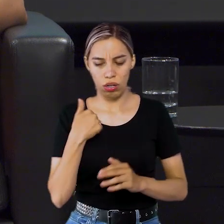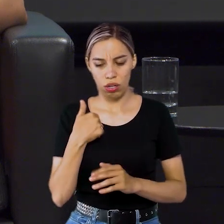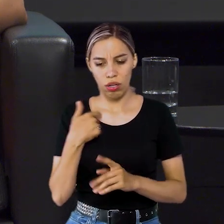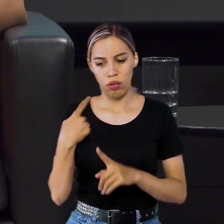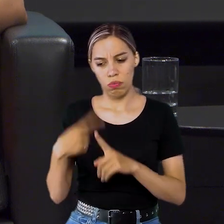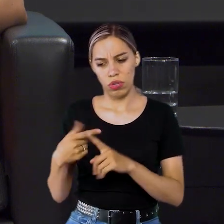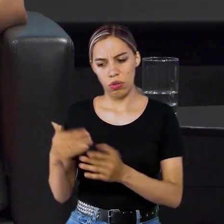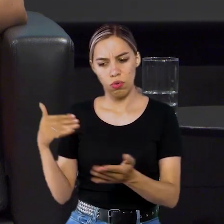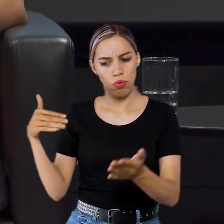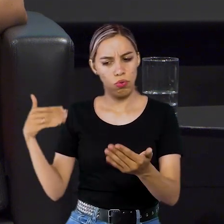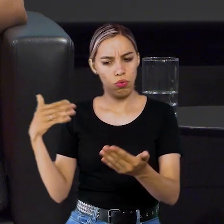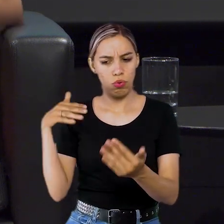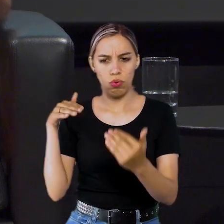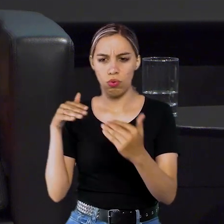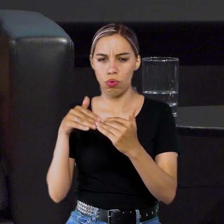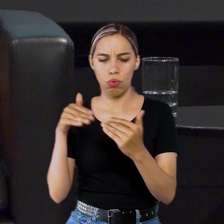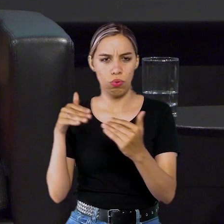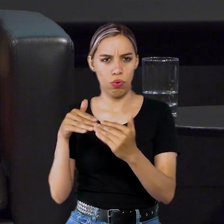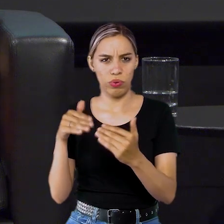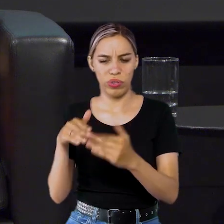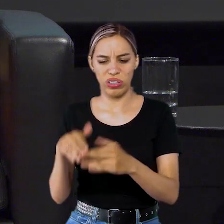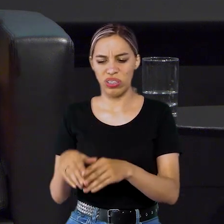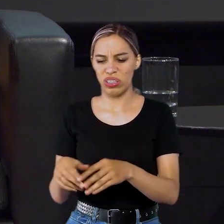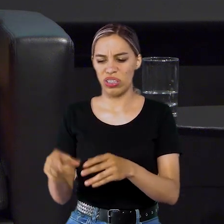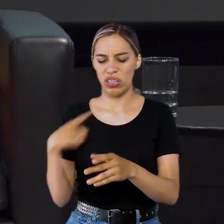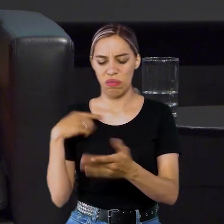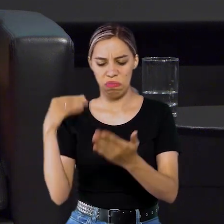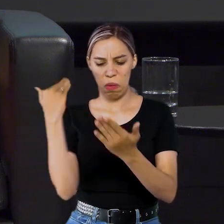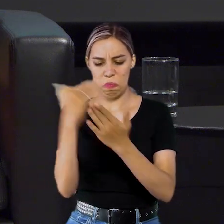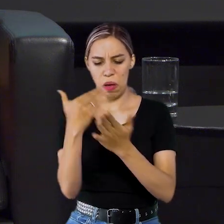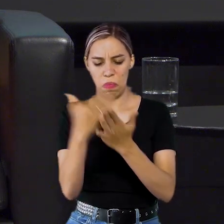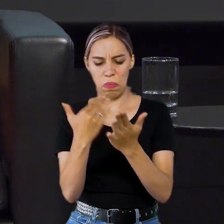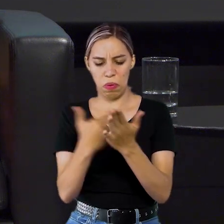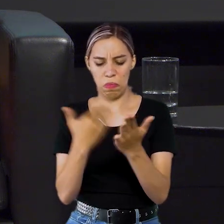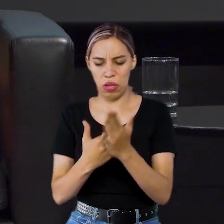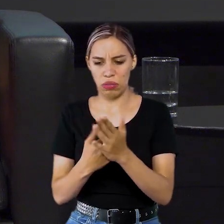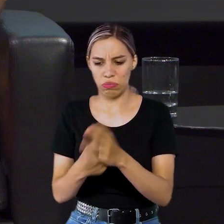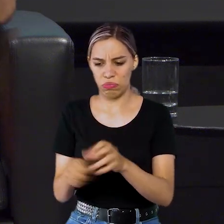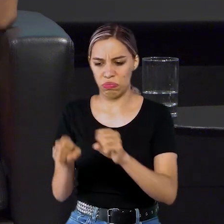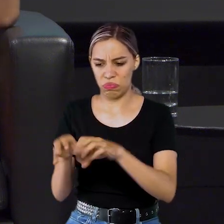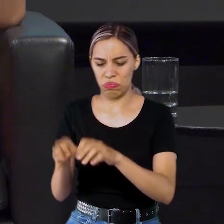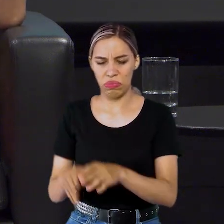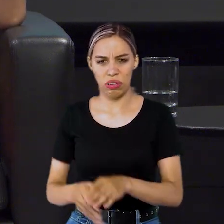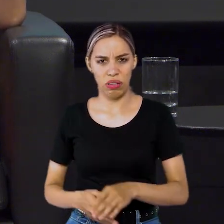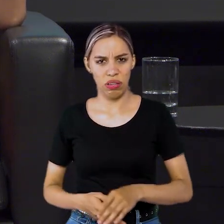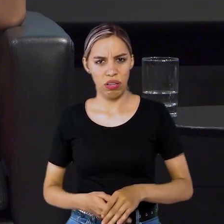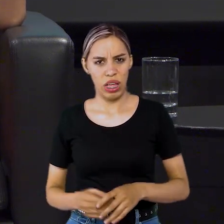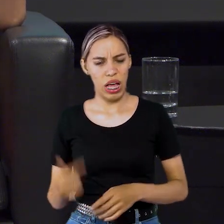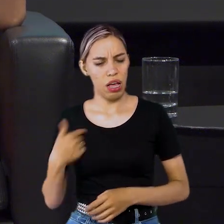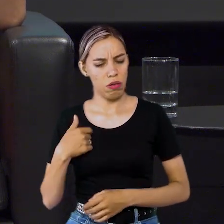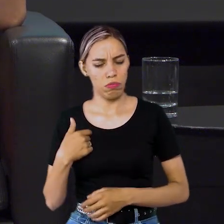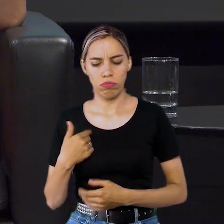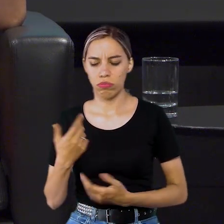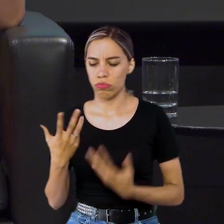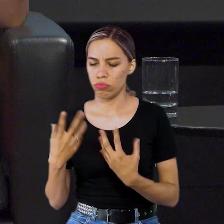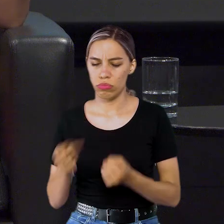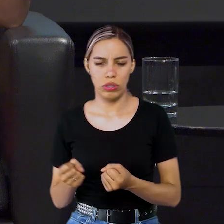de Educação insiste em criar um currículo e jogar lá dentro. E aí eu saí da escola,